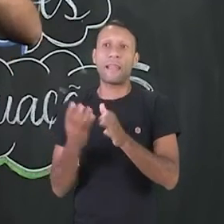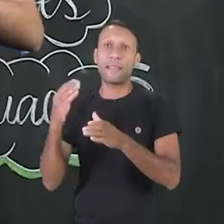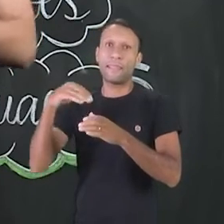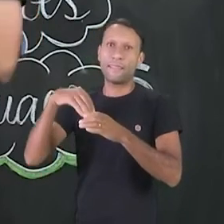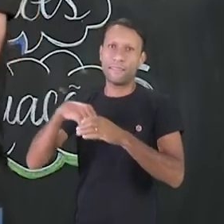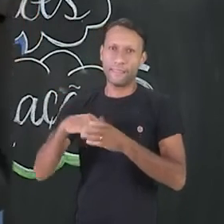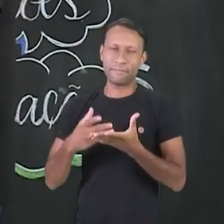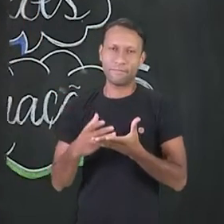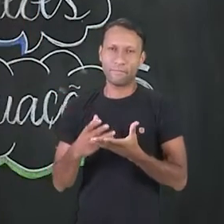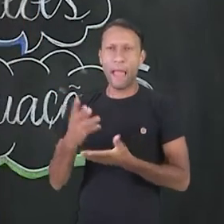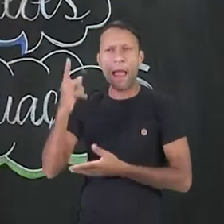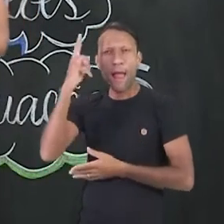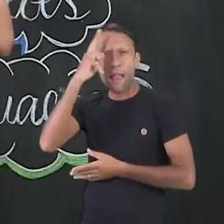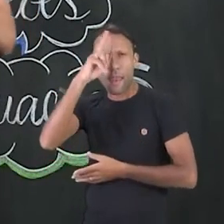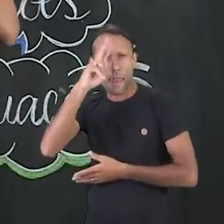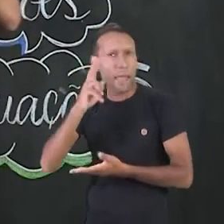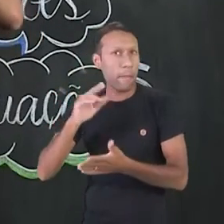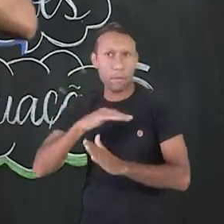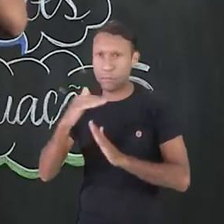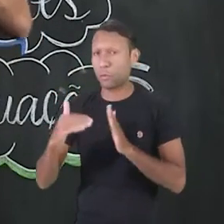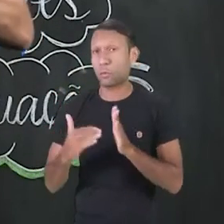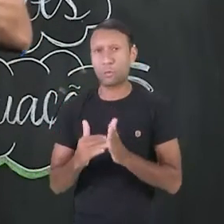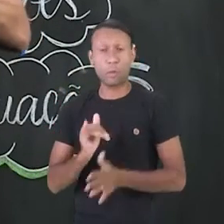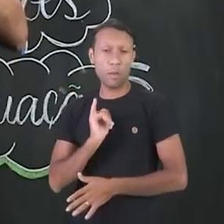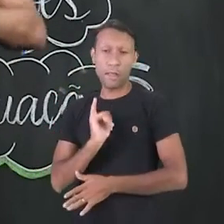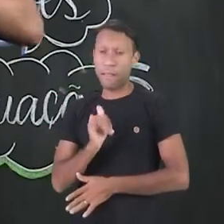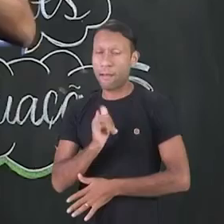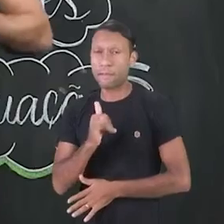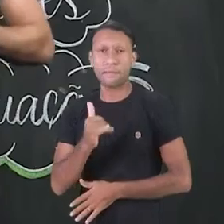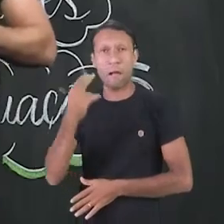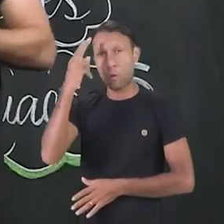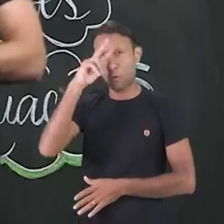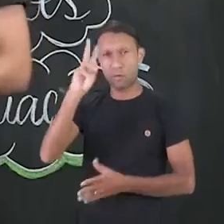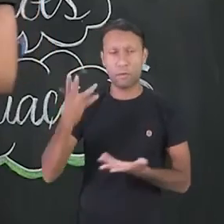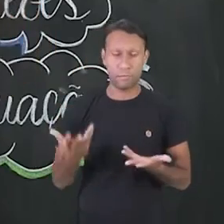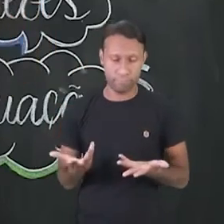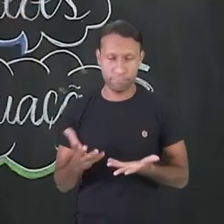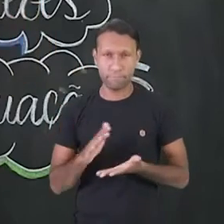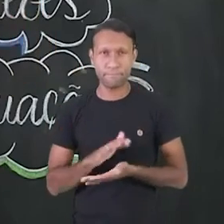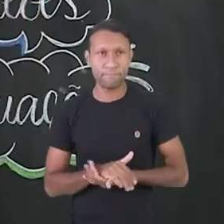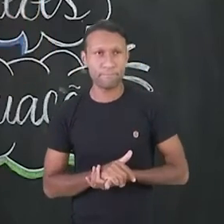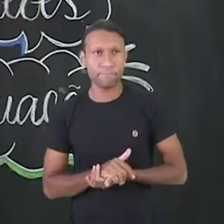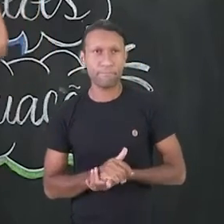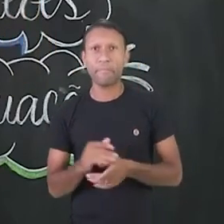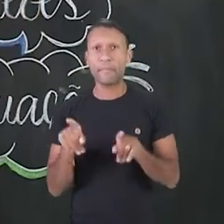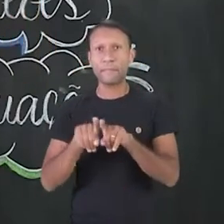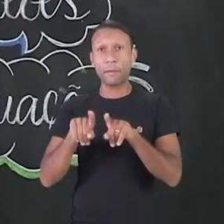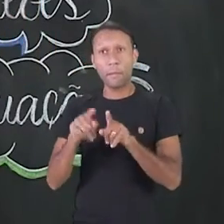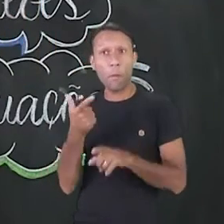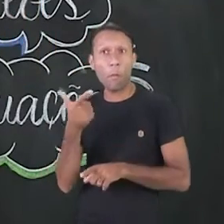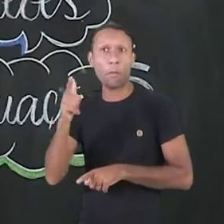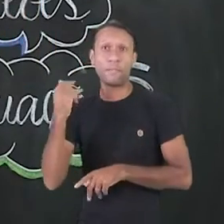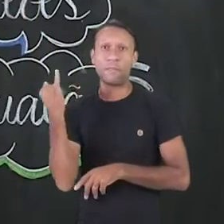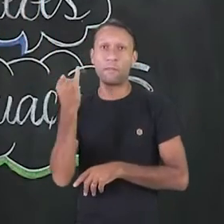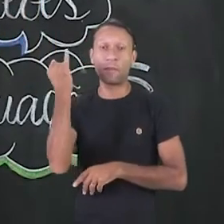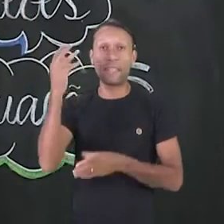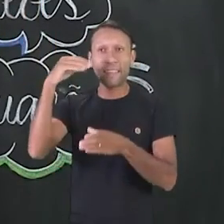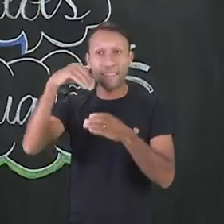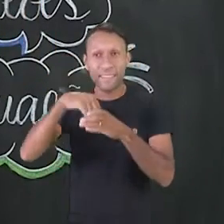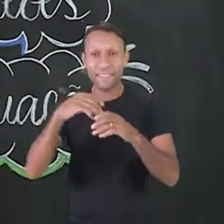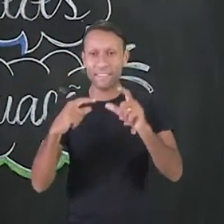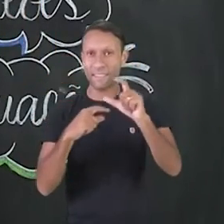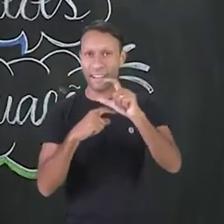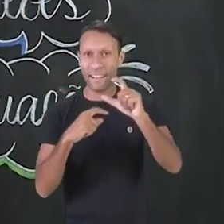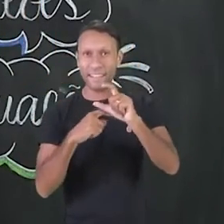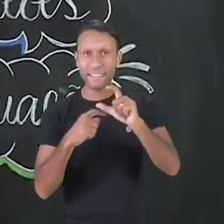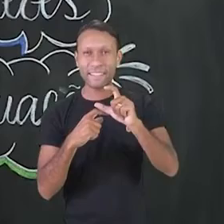daquele quadro. Lembra que tudo é narração, tudo é história, então uma coisa puxa a outra, um quadrinho puxa o outro. Uma coisa muito interessante também nas histórias em quadrinhos